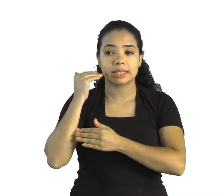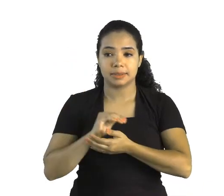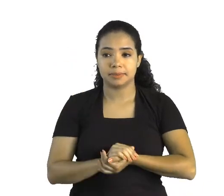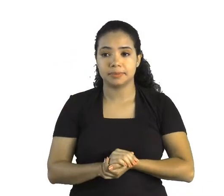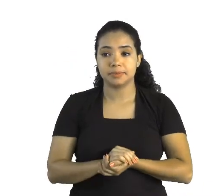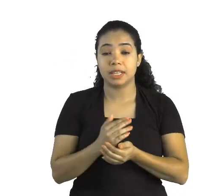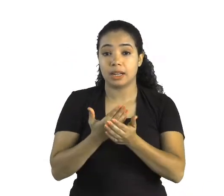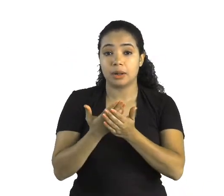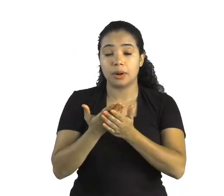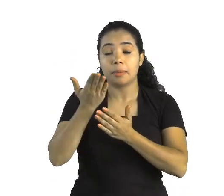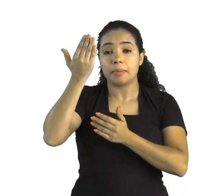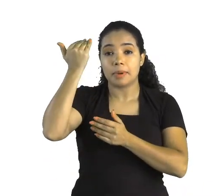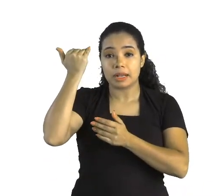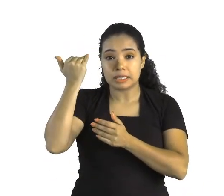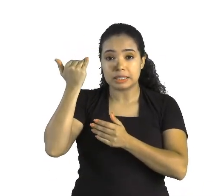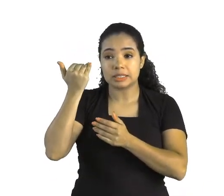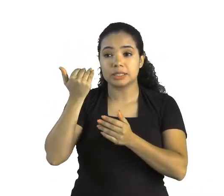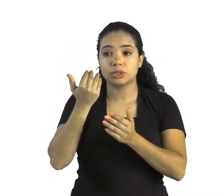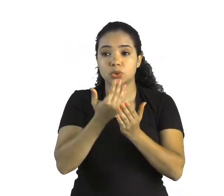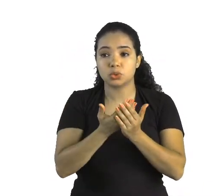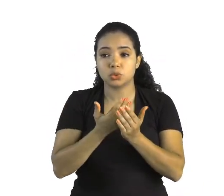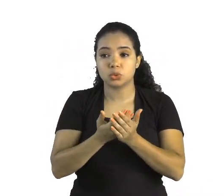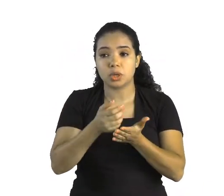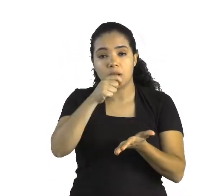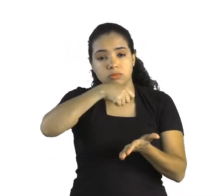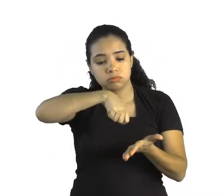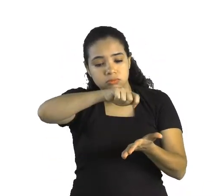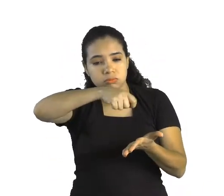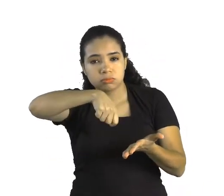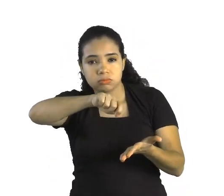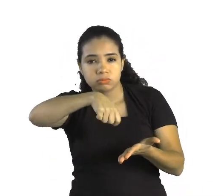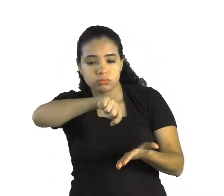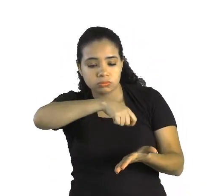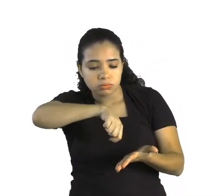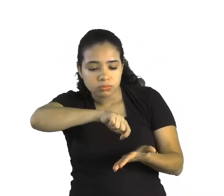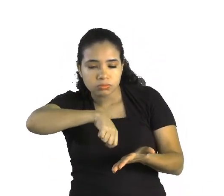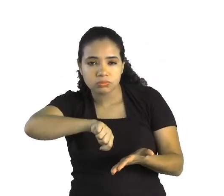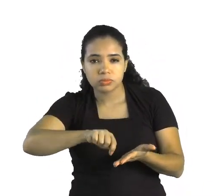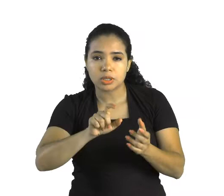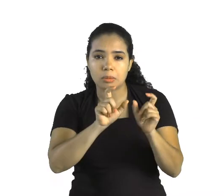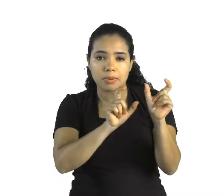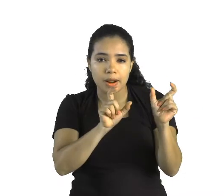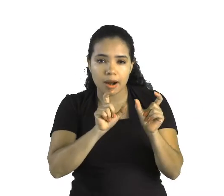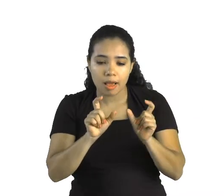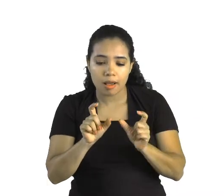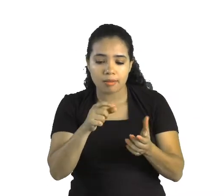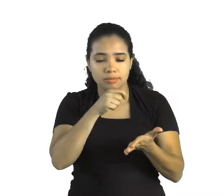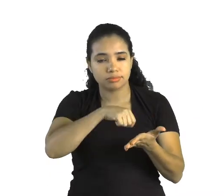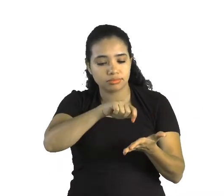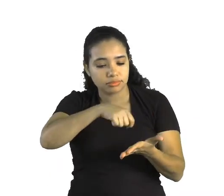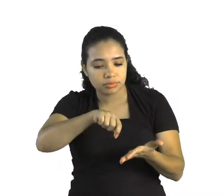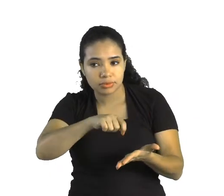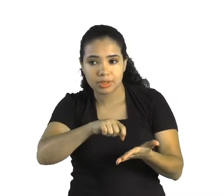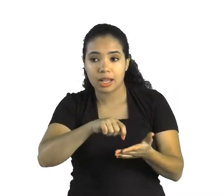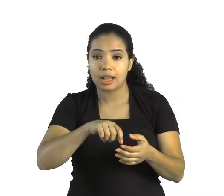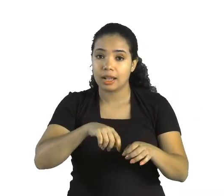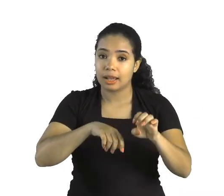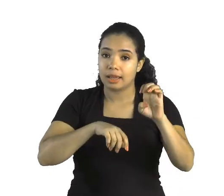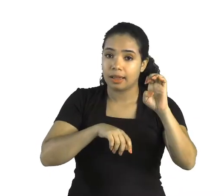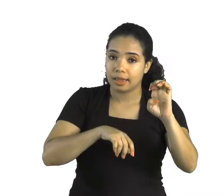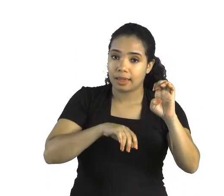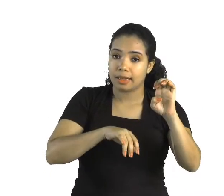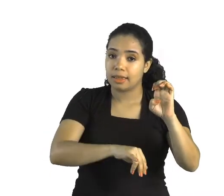aula passada, nós estudamos a ortografia, a escrita de palavras com E